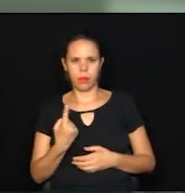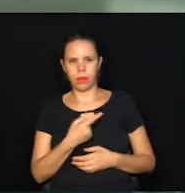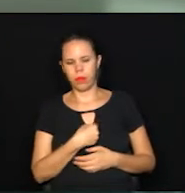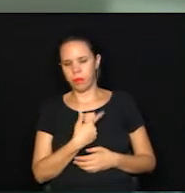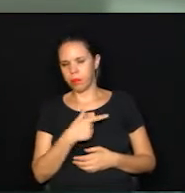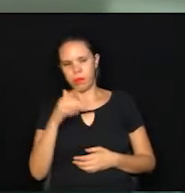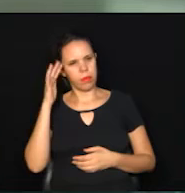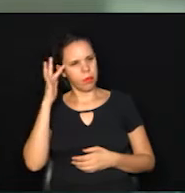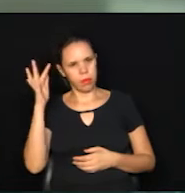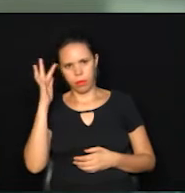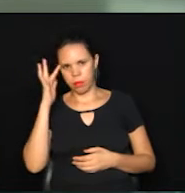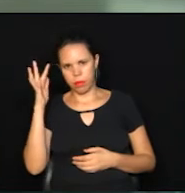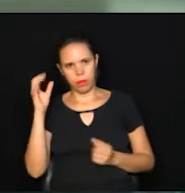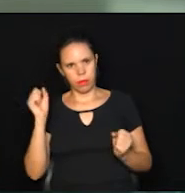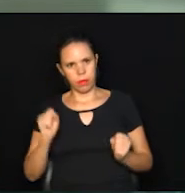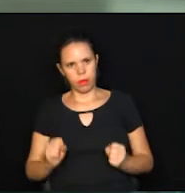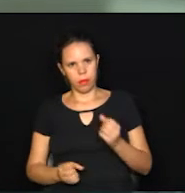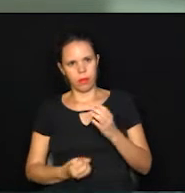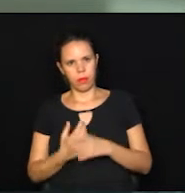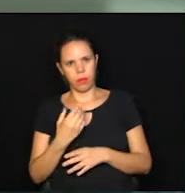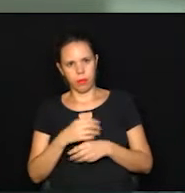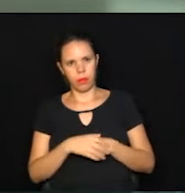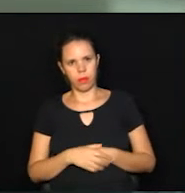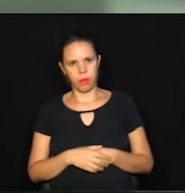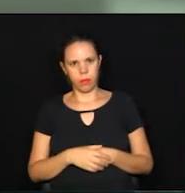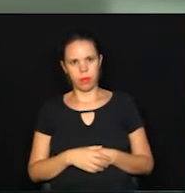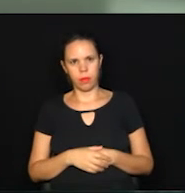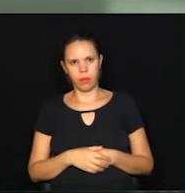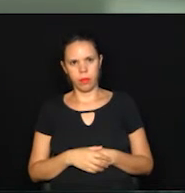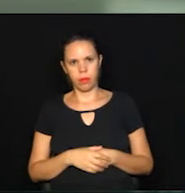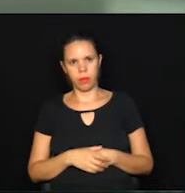não imaginávamos que poderia acontecer.